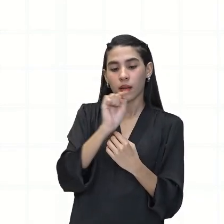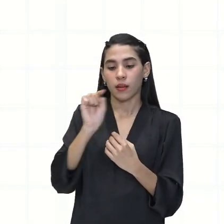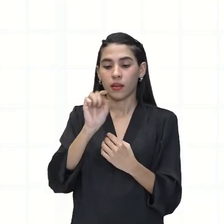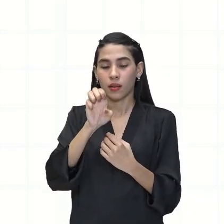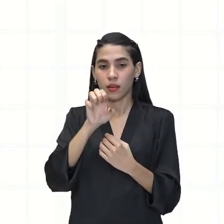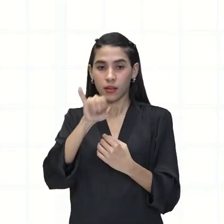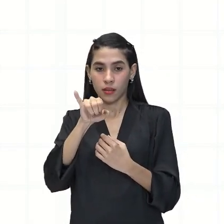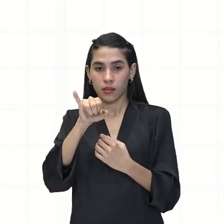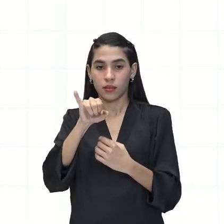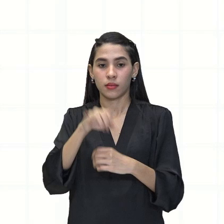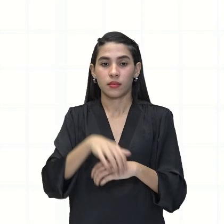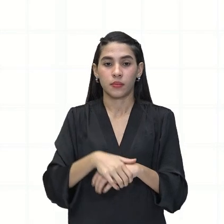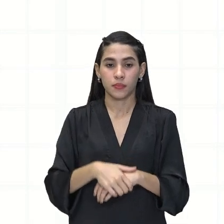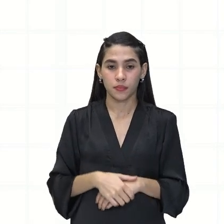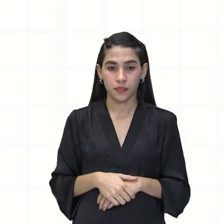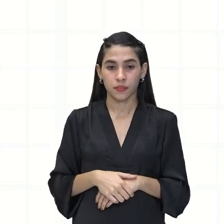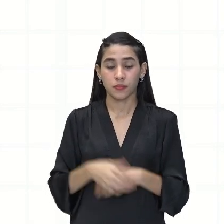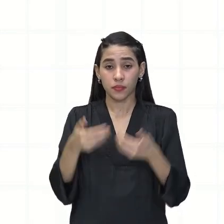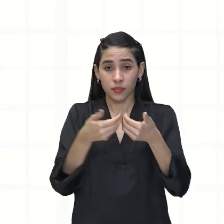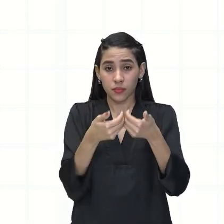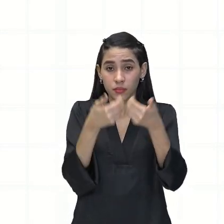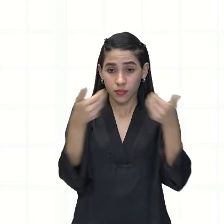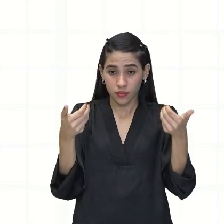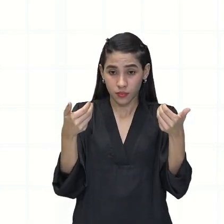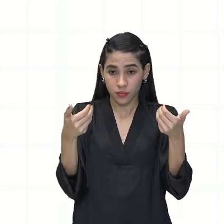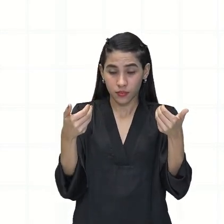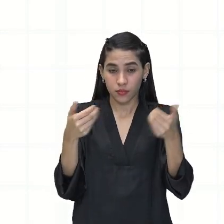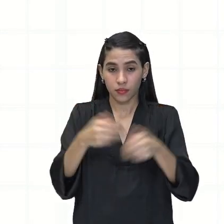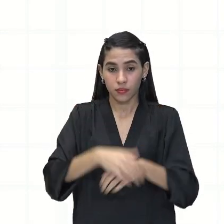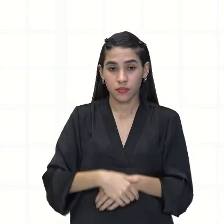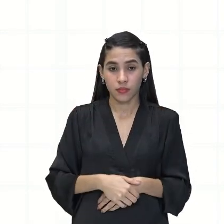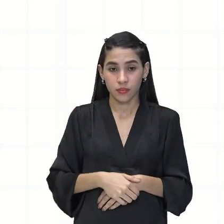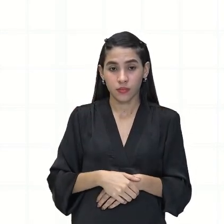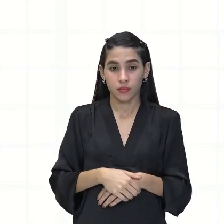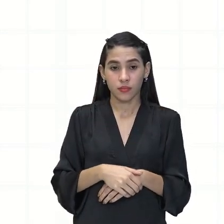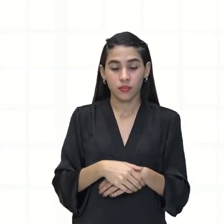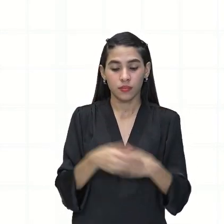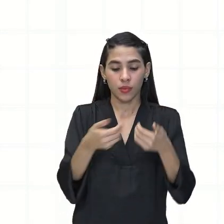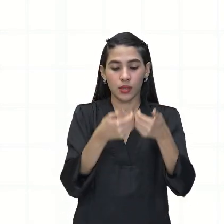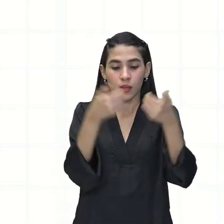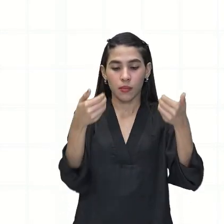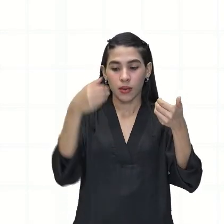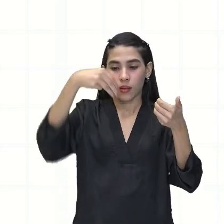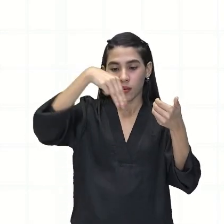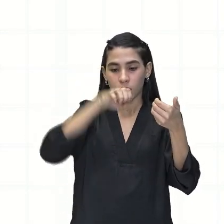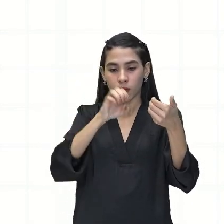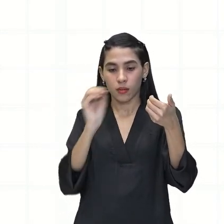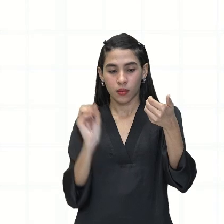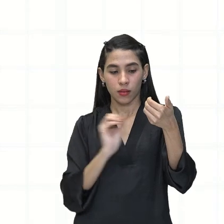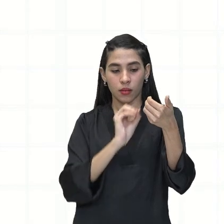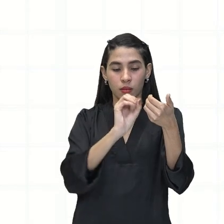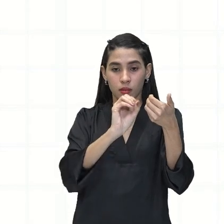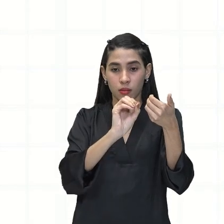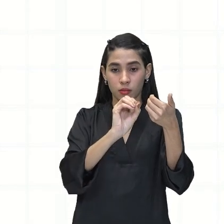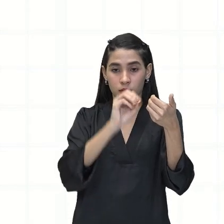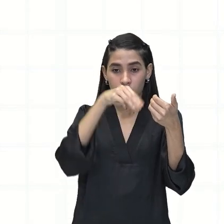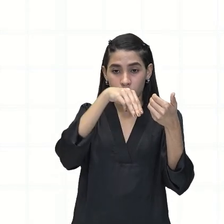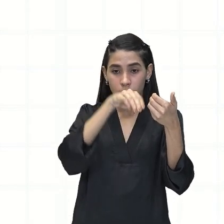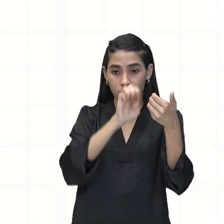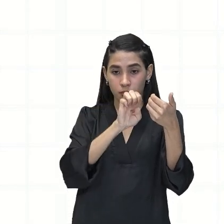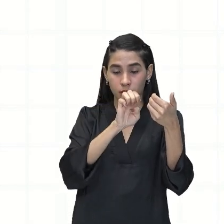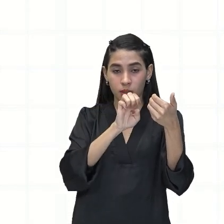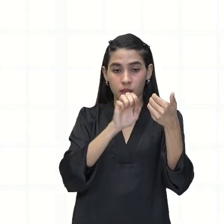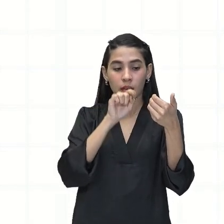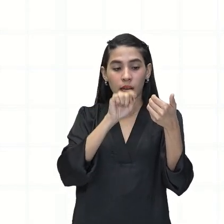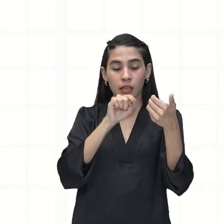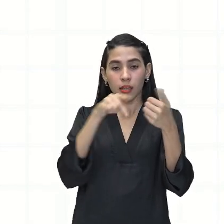primeira conjugação, e separa. Aí ele vai e coloca o nosso